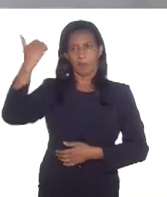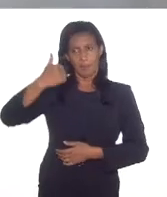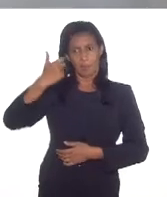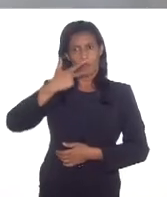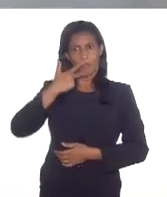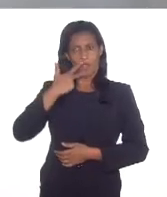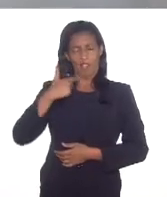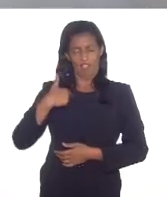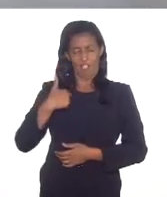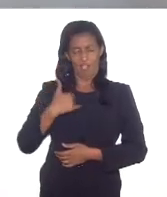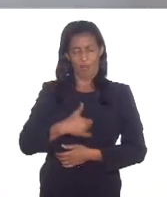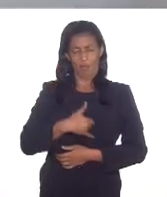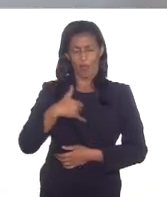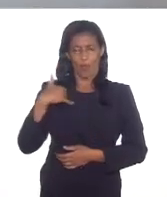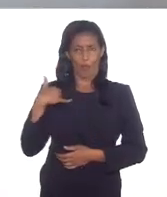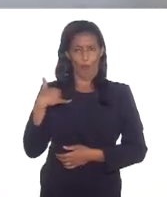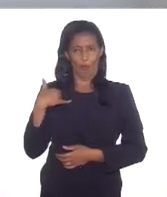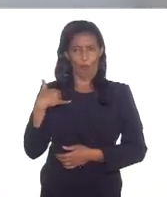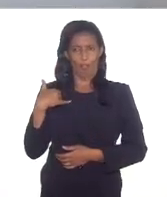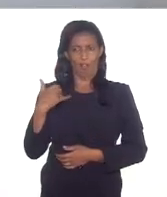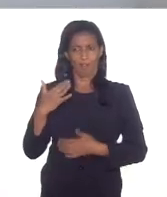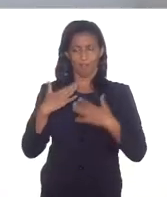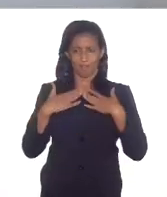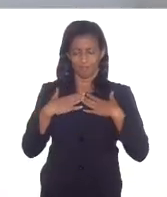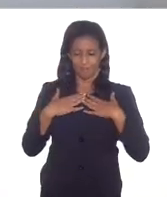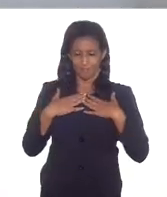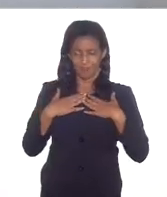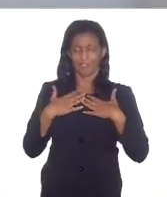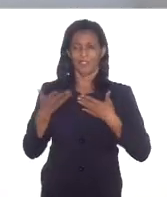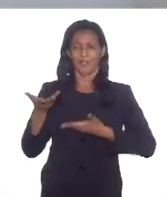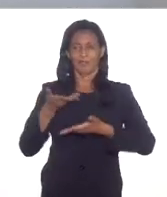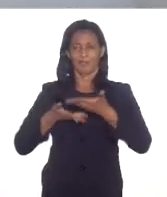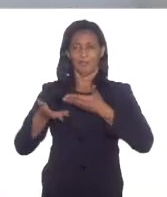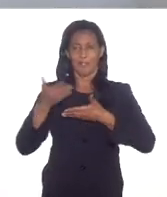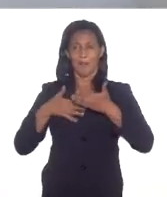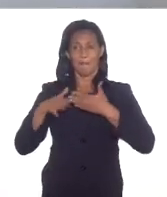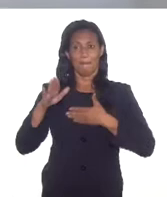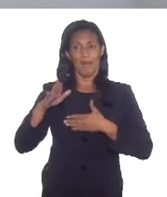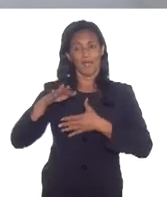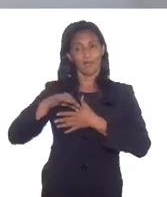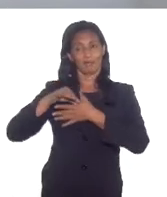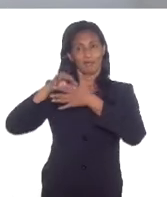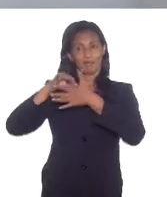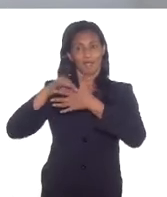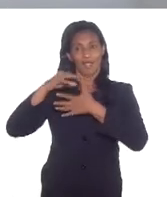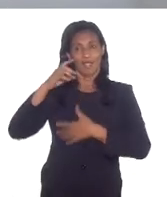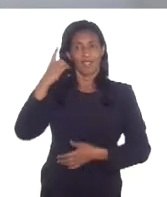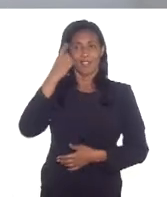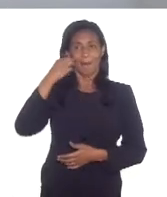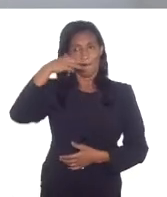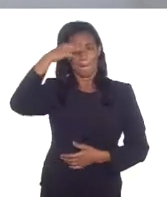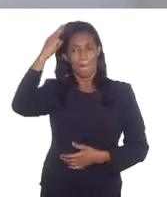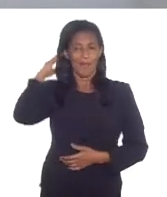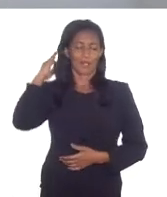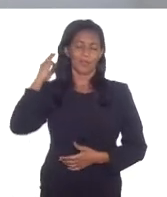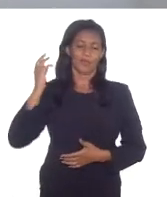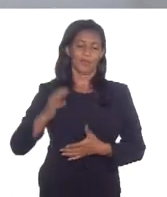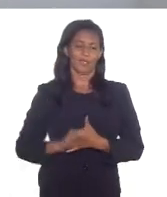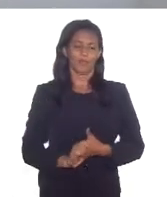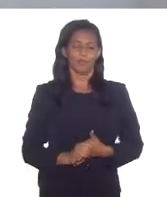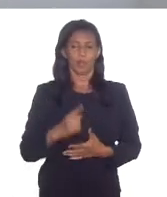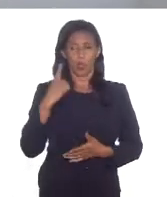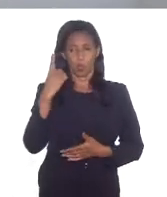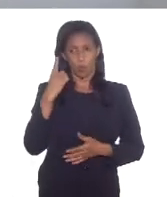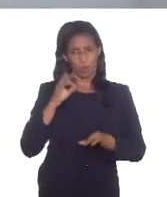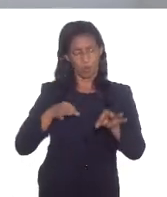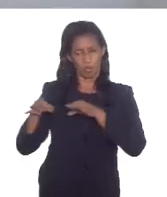projeto, mas o autor intelectual é o deputado Marx. Então, Eu acho que uma das formas, deputada Mônica